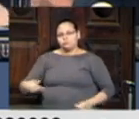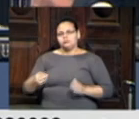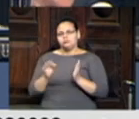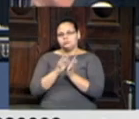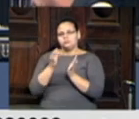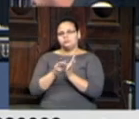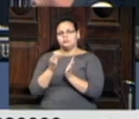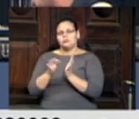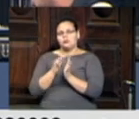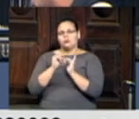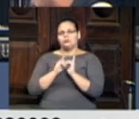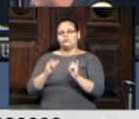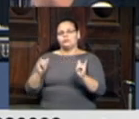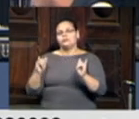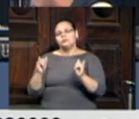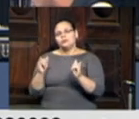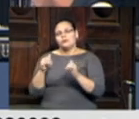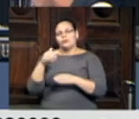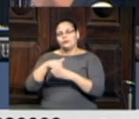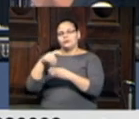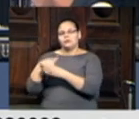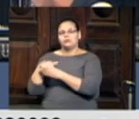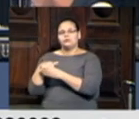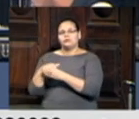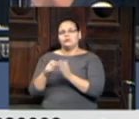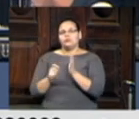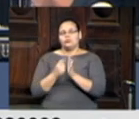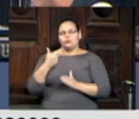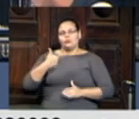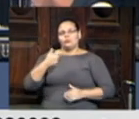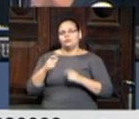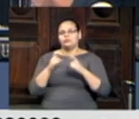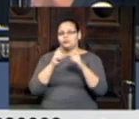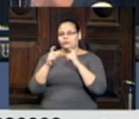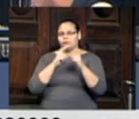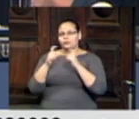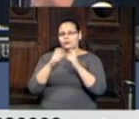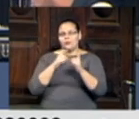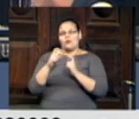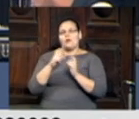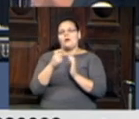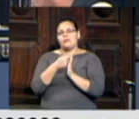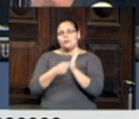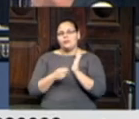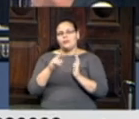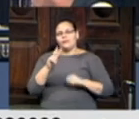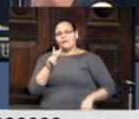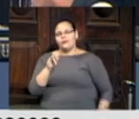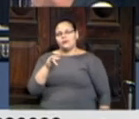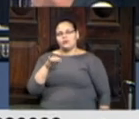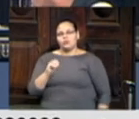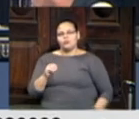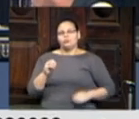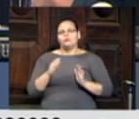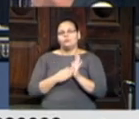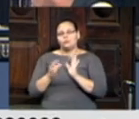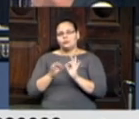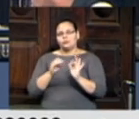autógrafo. Anuncio em votação, em segunda discussão, redação do vencido, assim emendada, projeto de